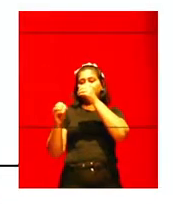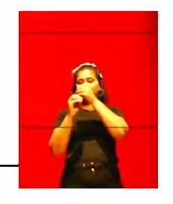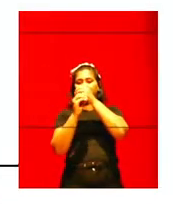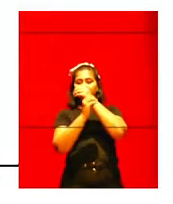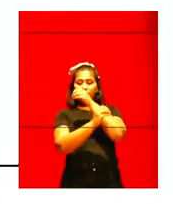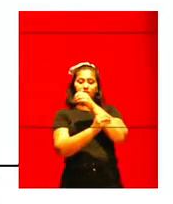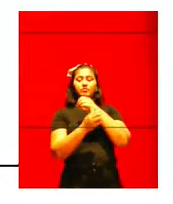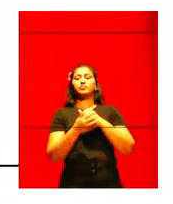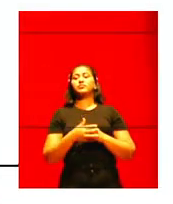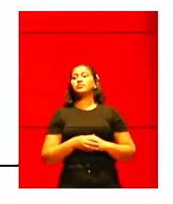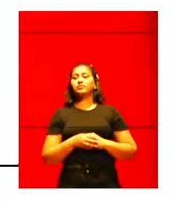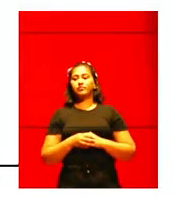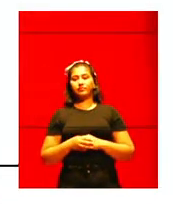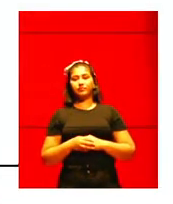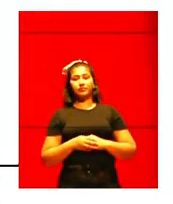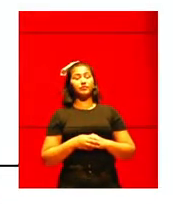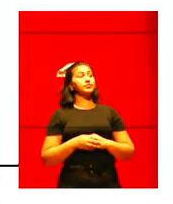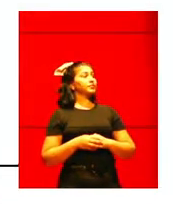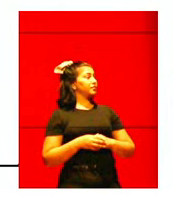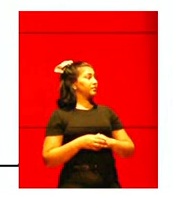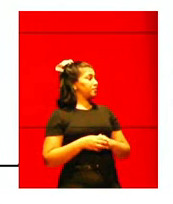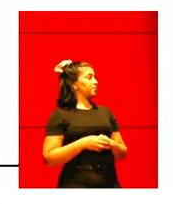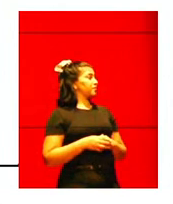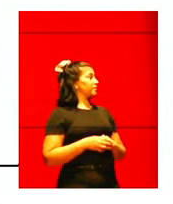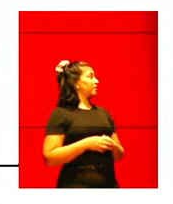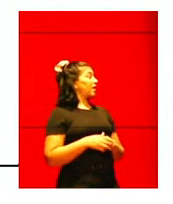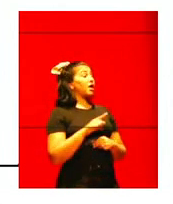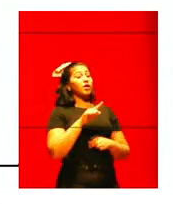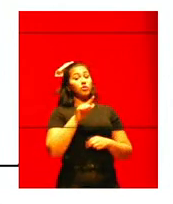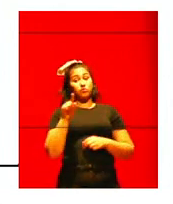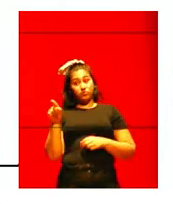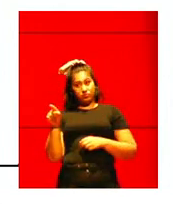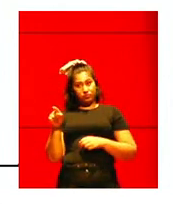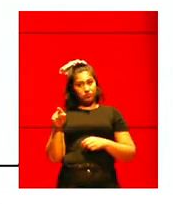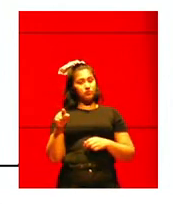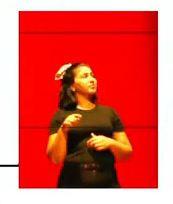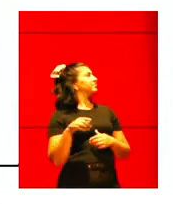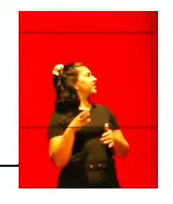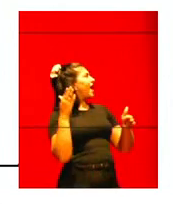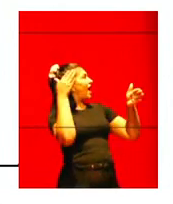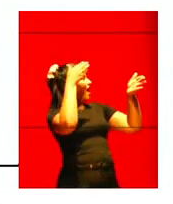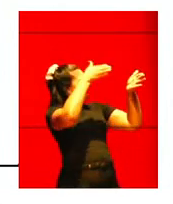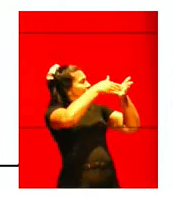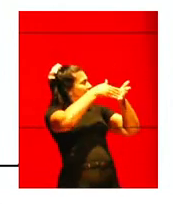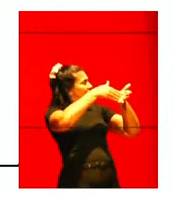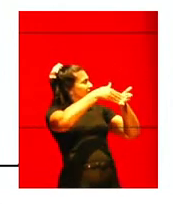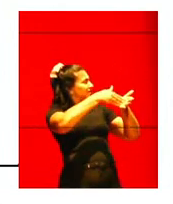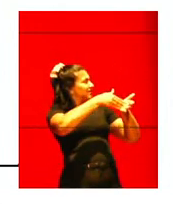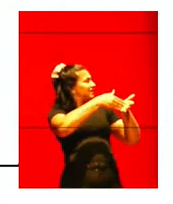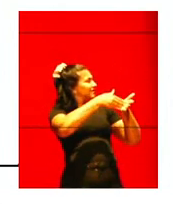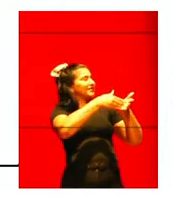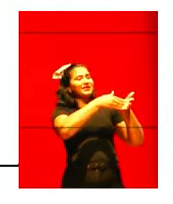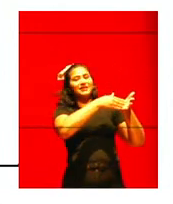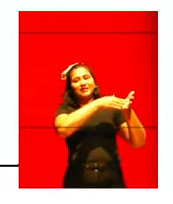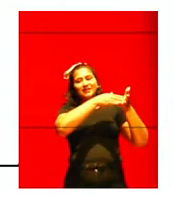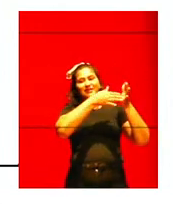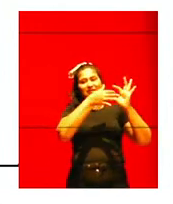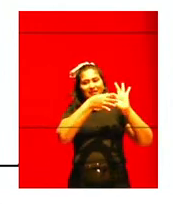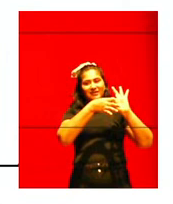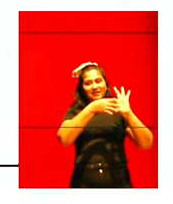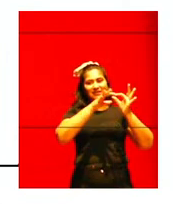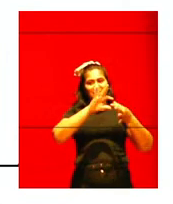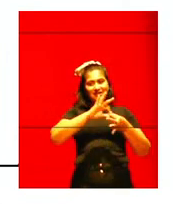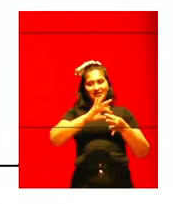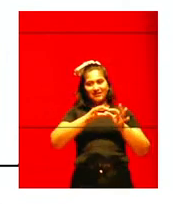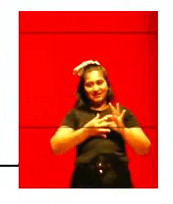É, para vocês, essa cadeia aqui, porque a gente aprende o basicão,